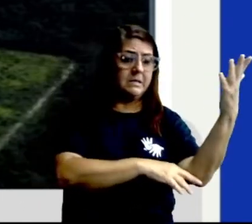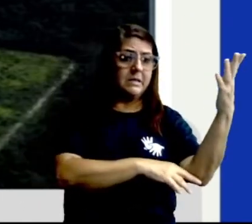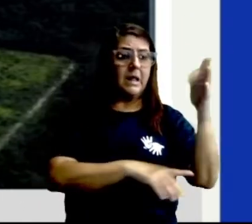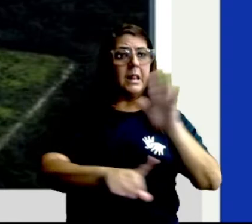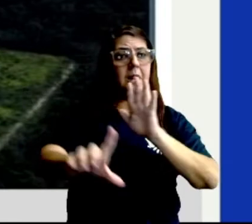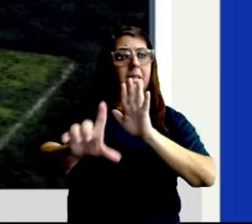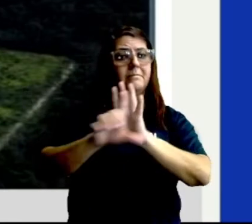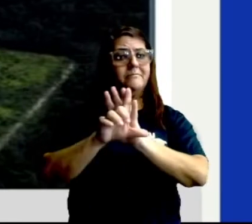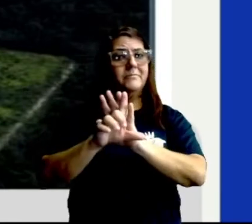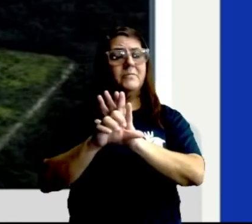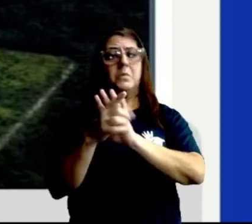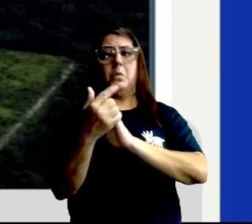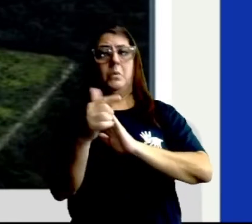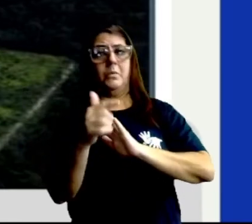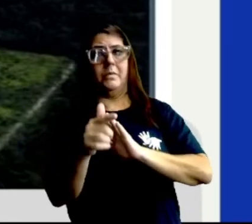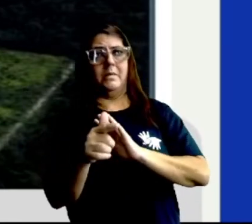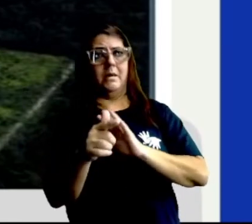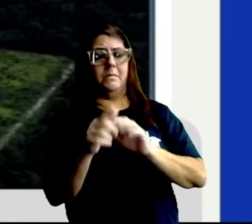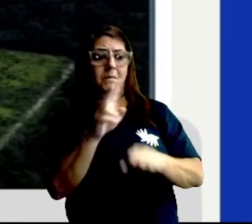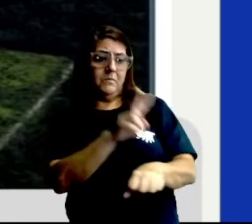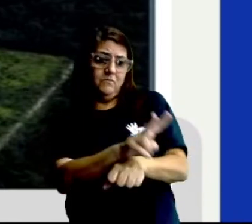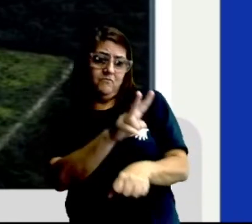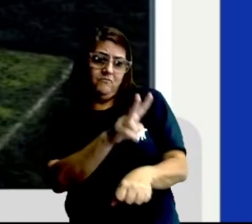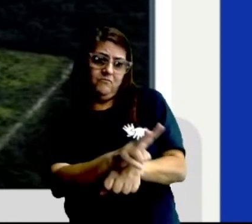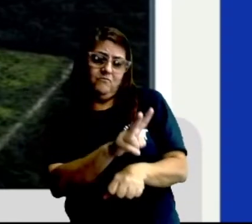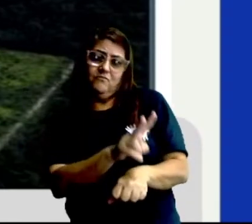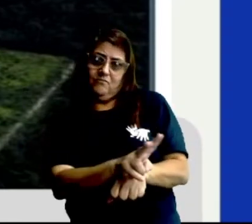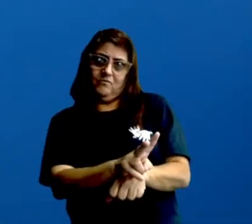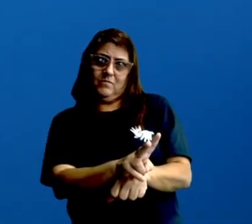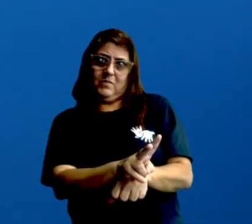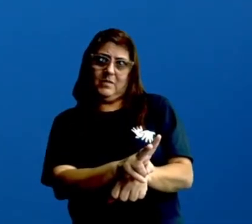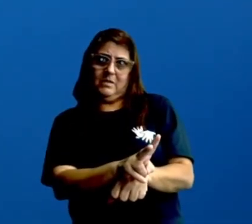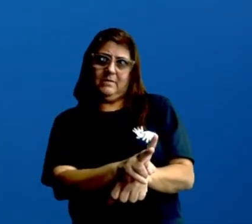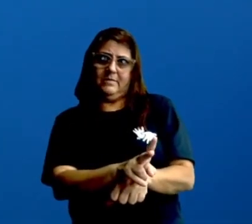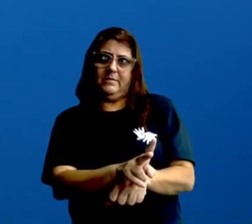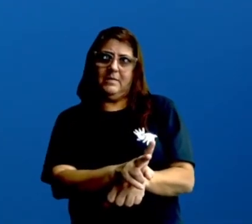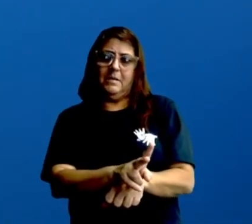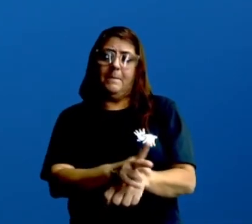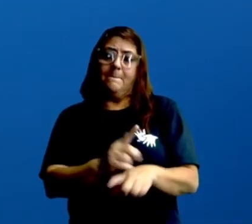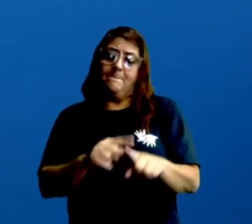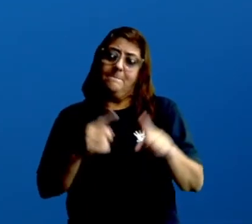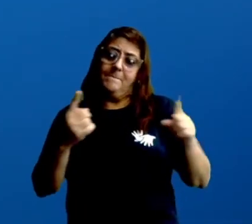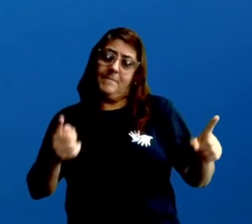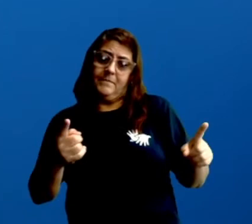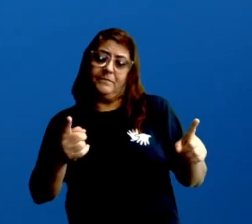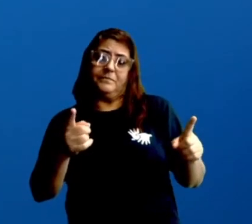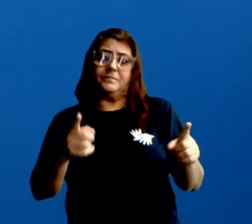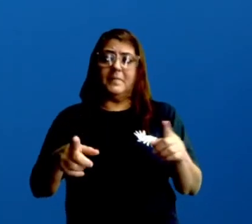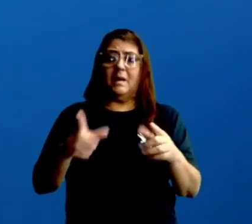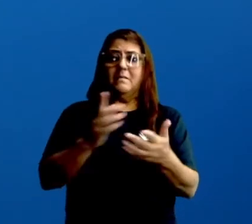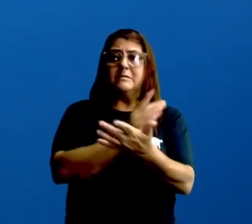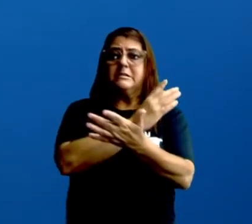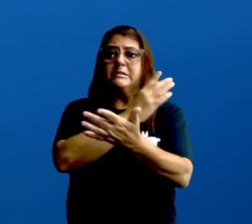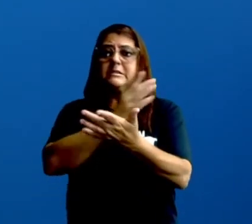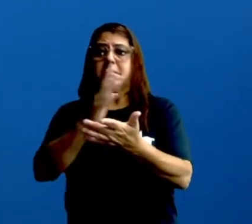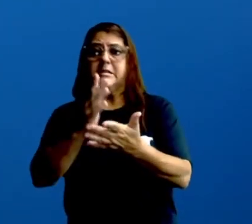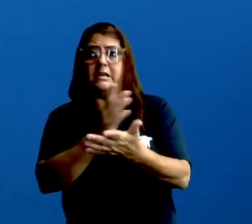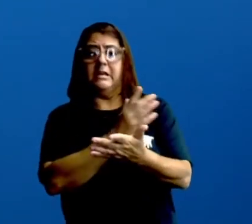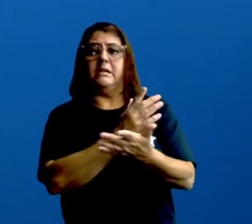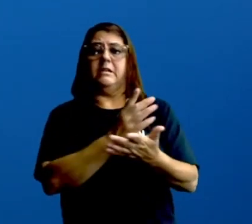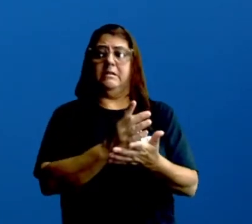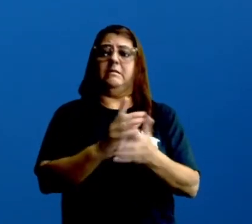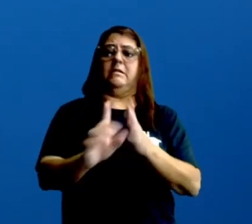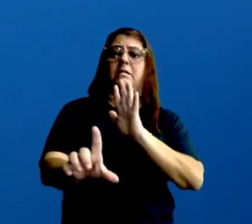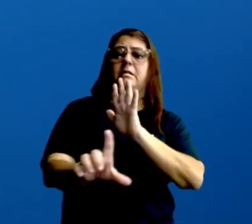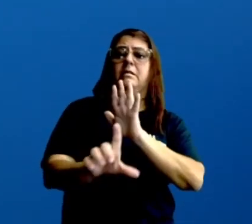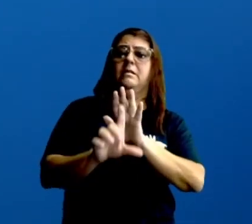ilegalmente né Porque existe uma área que ela é destinada a retirada de árvores que tem na Leite né